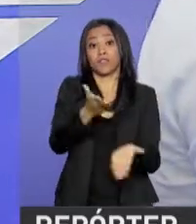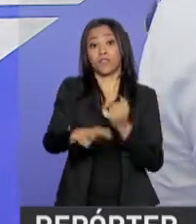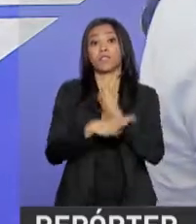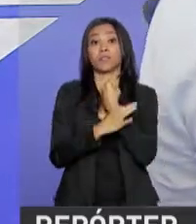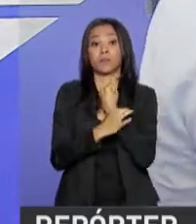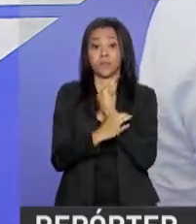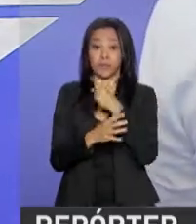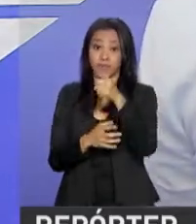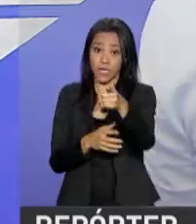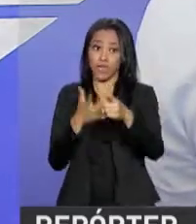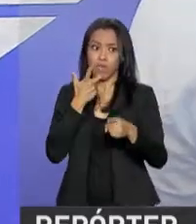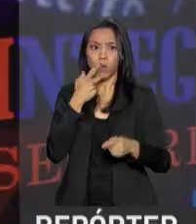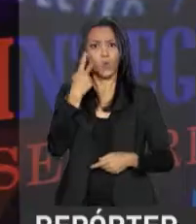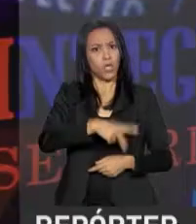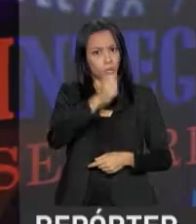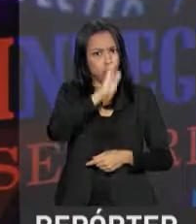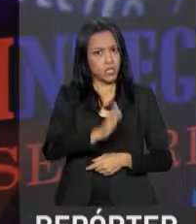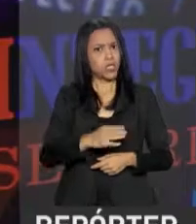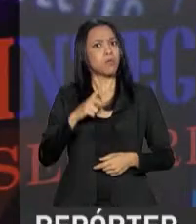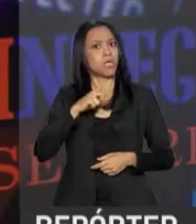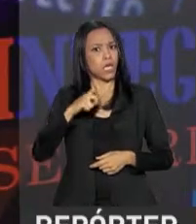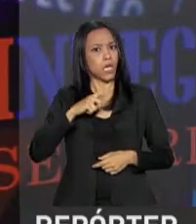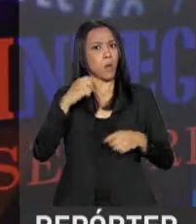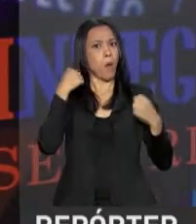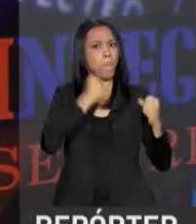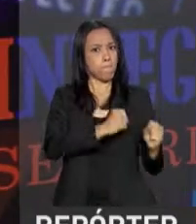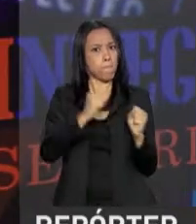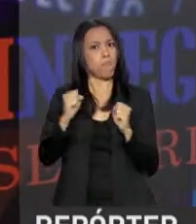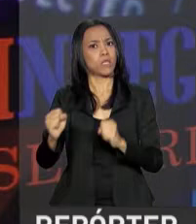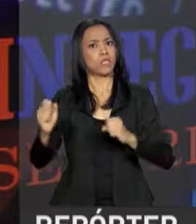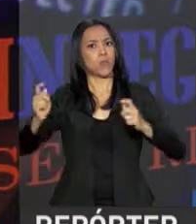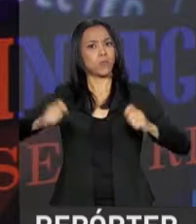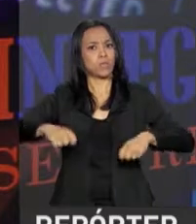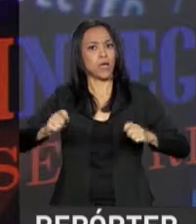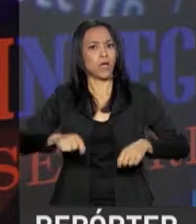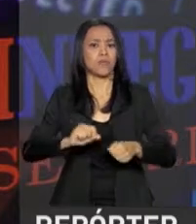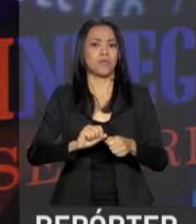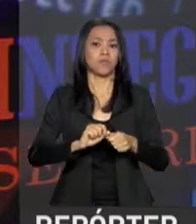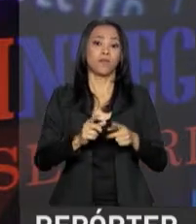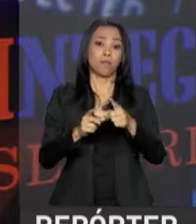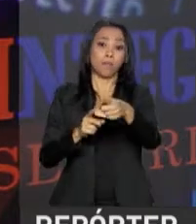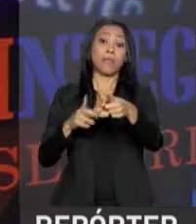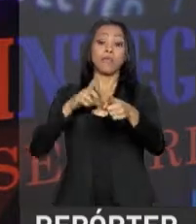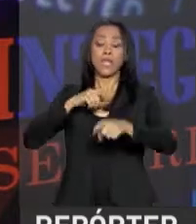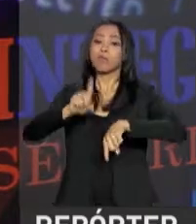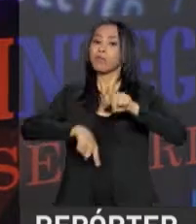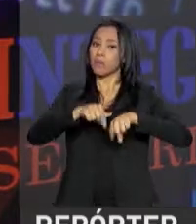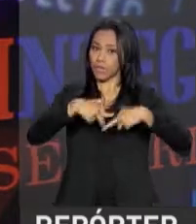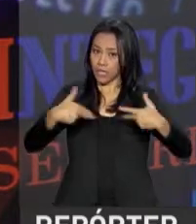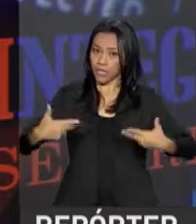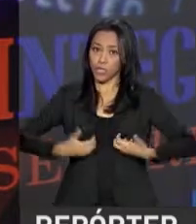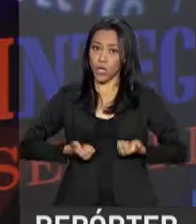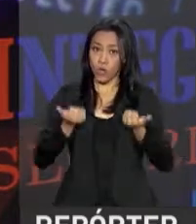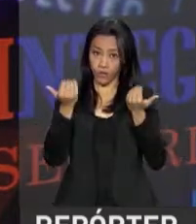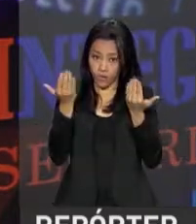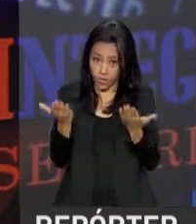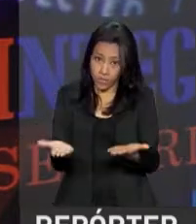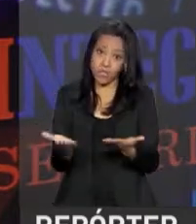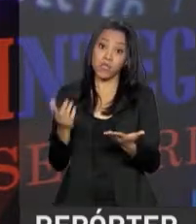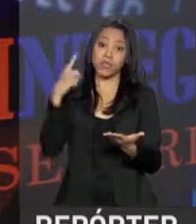brasileiro tem potencial a gente tenha um produto que já a ação oferecidos no mercado italiano